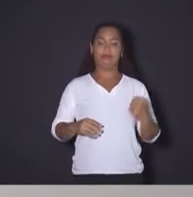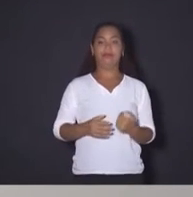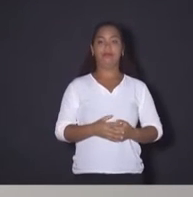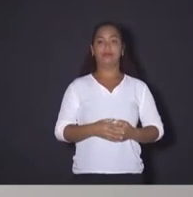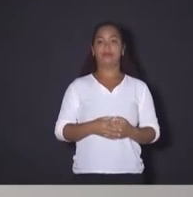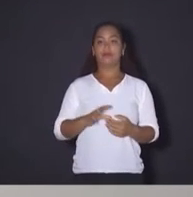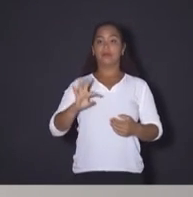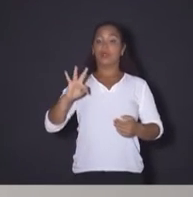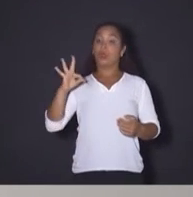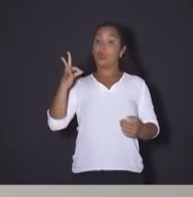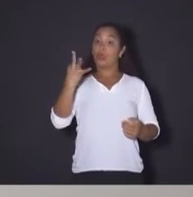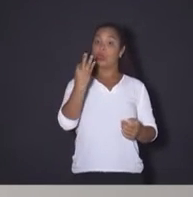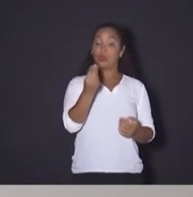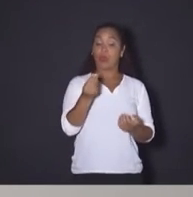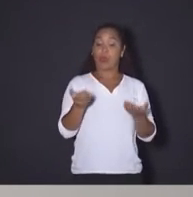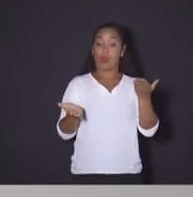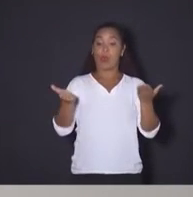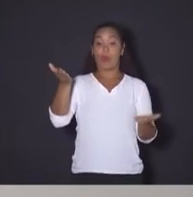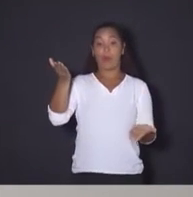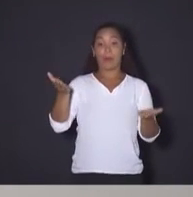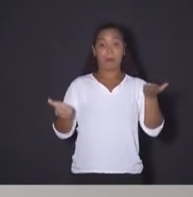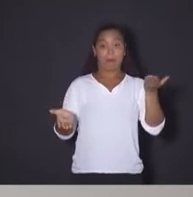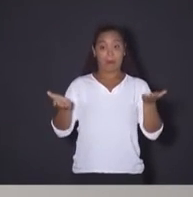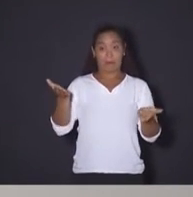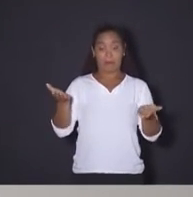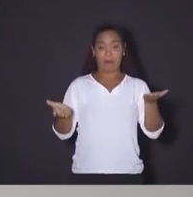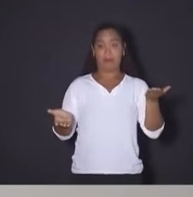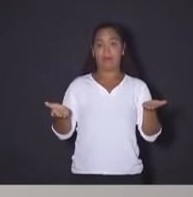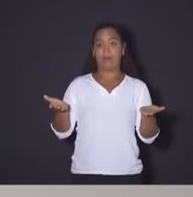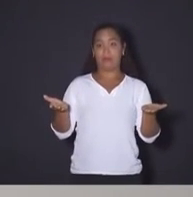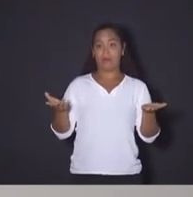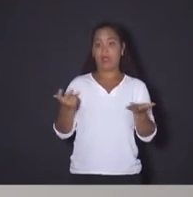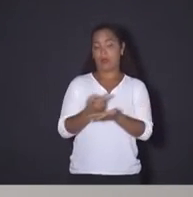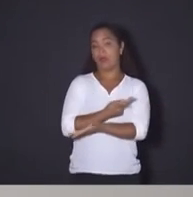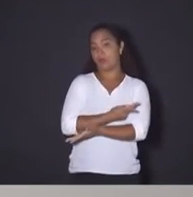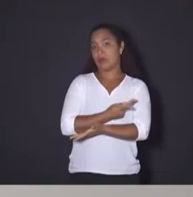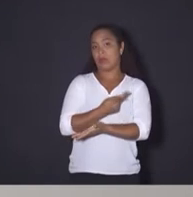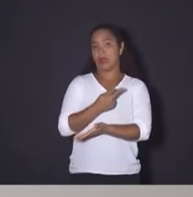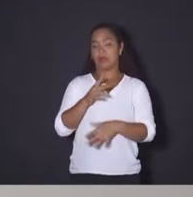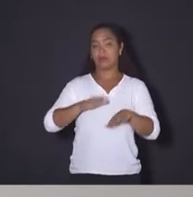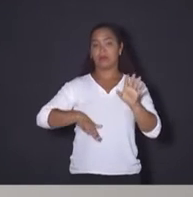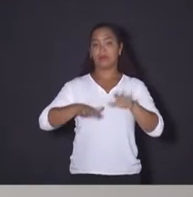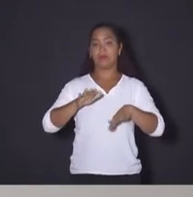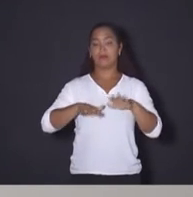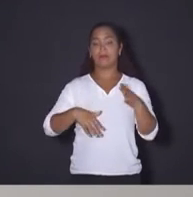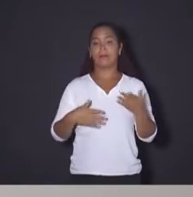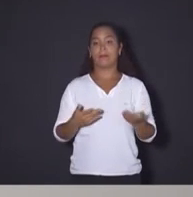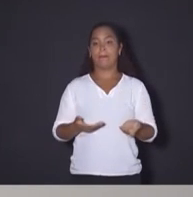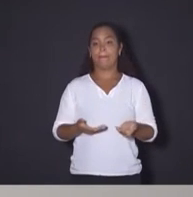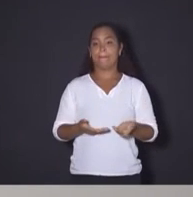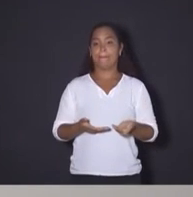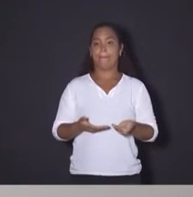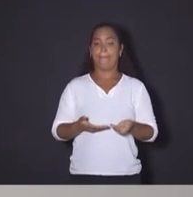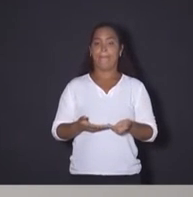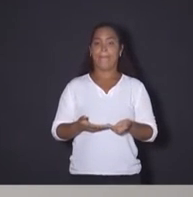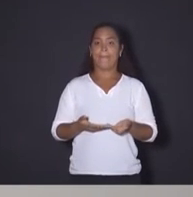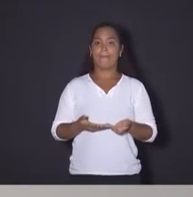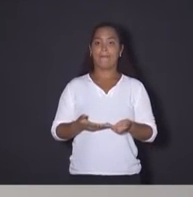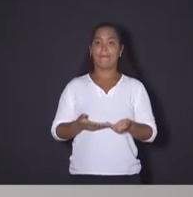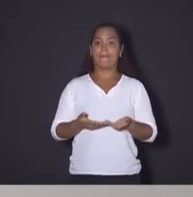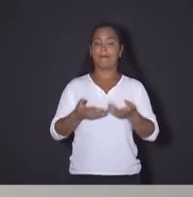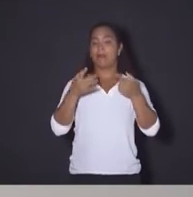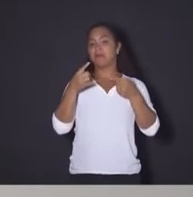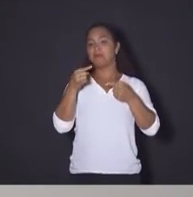todas aquelas comparações simplórias e muitas vezes um é que não cabe em